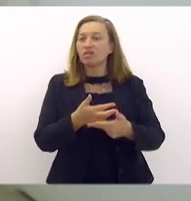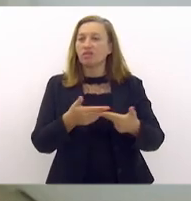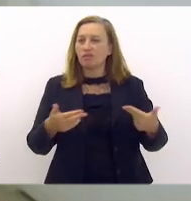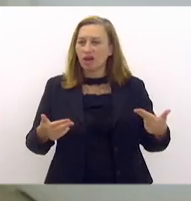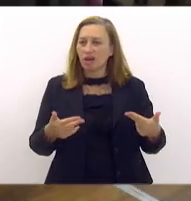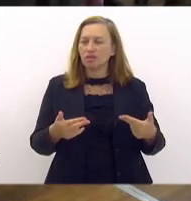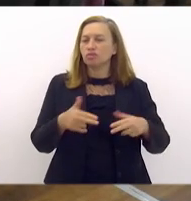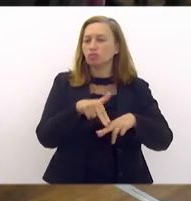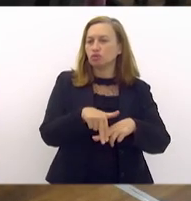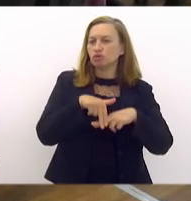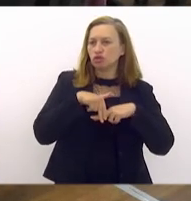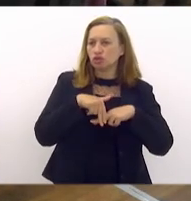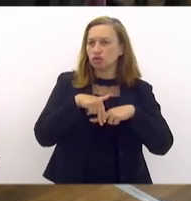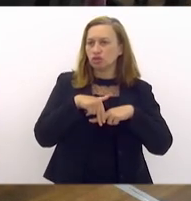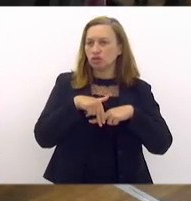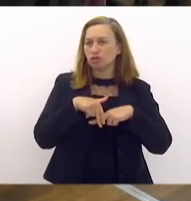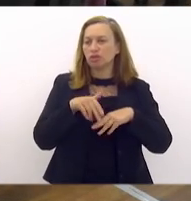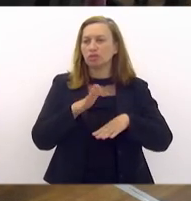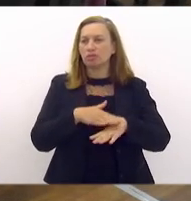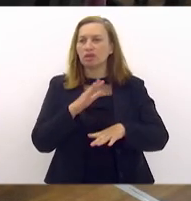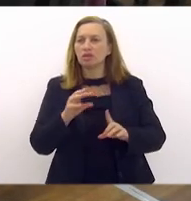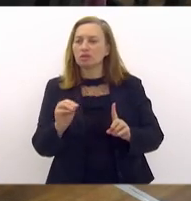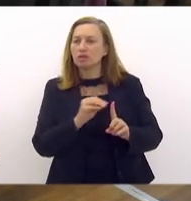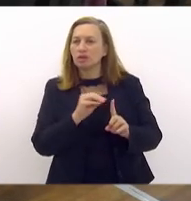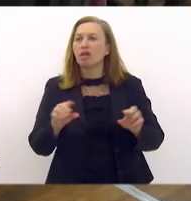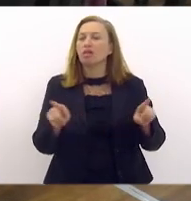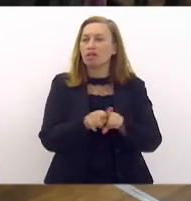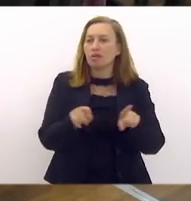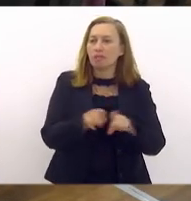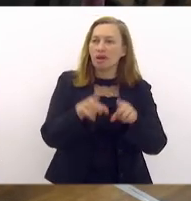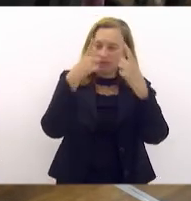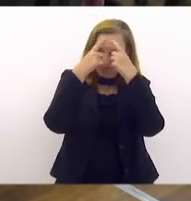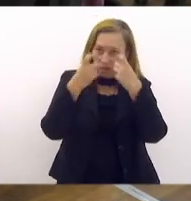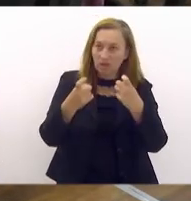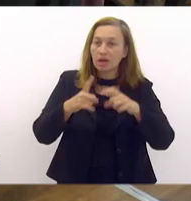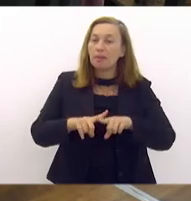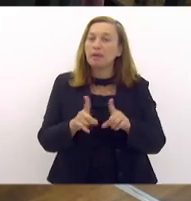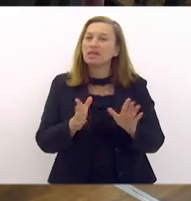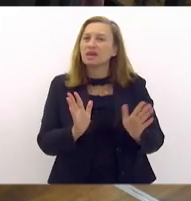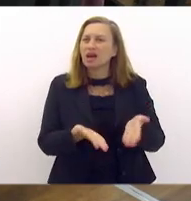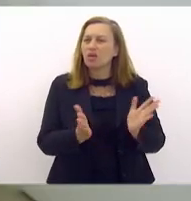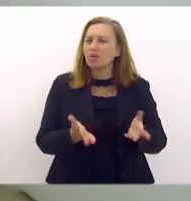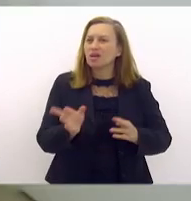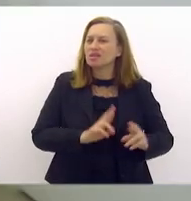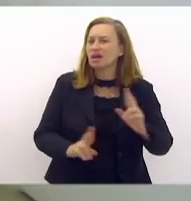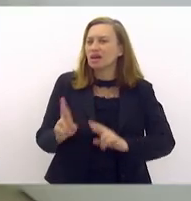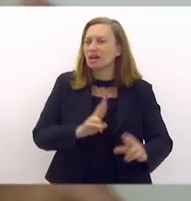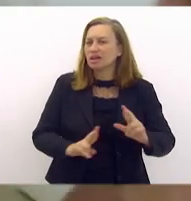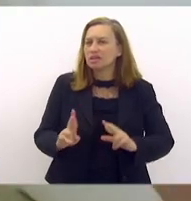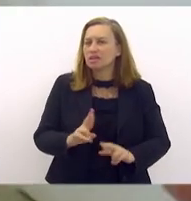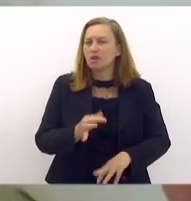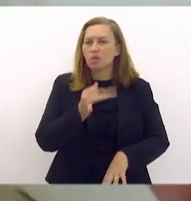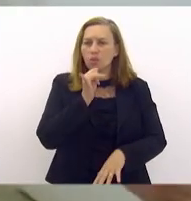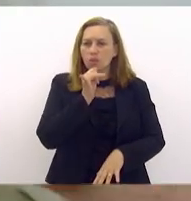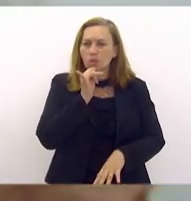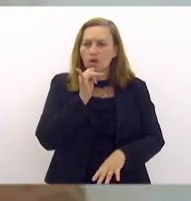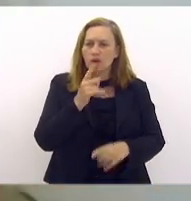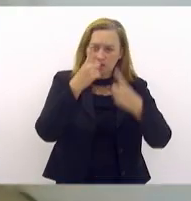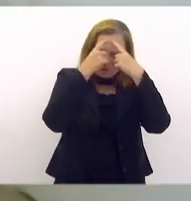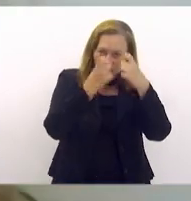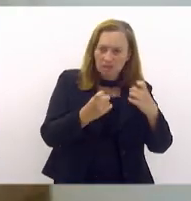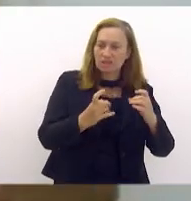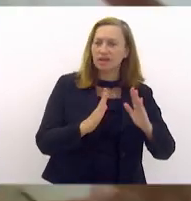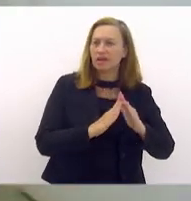de razões, se tornaram mais vulneráveis, e também a violência. Agora, essa relação entre, por exemplo, violência doméstica